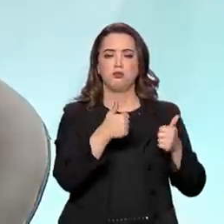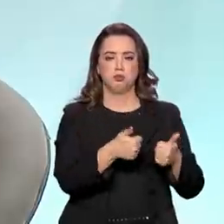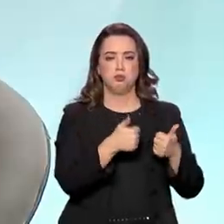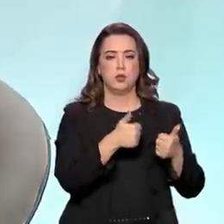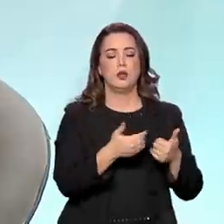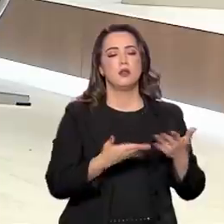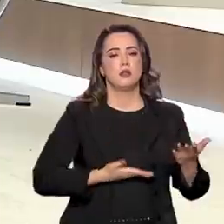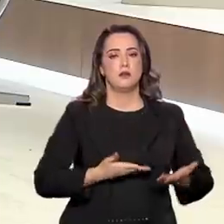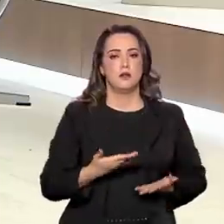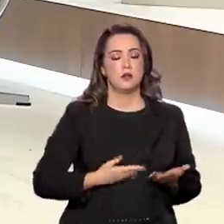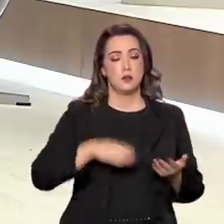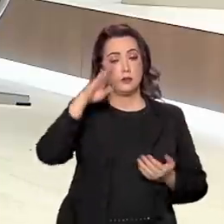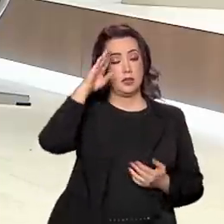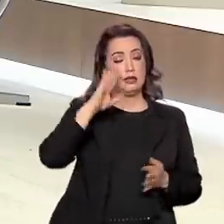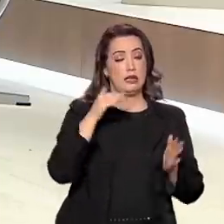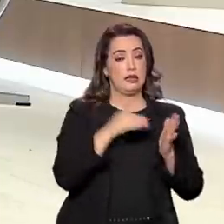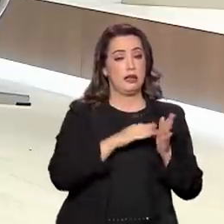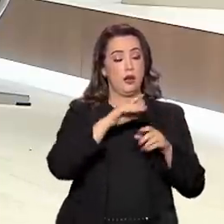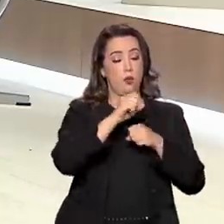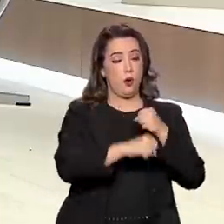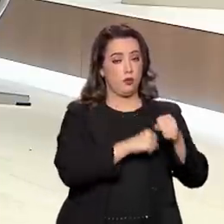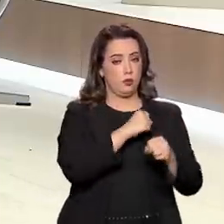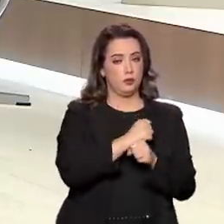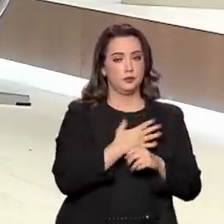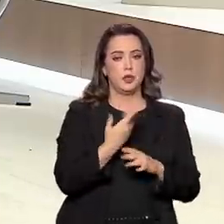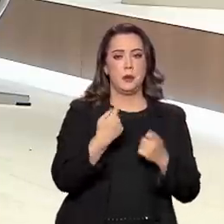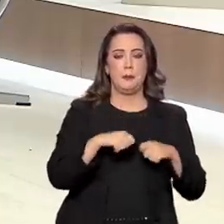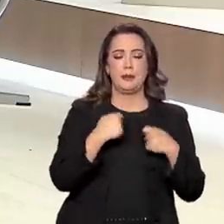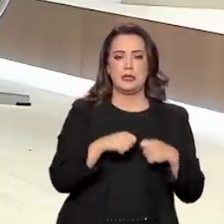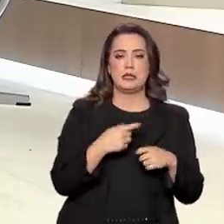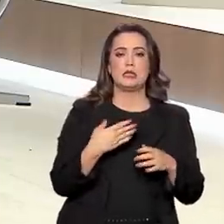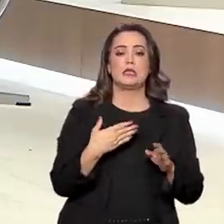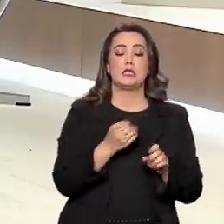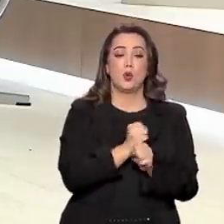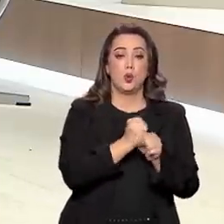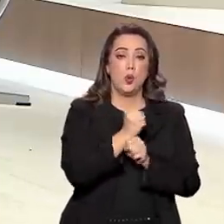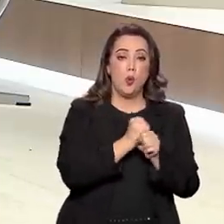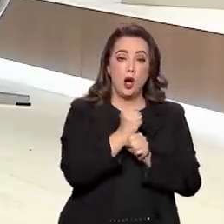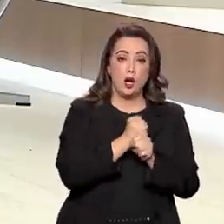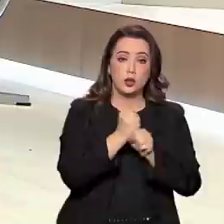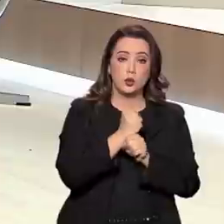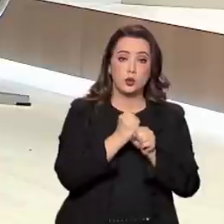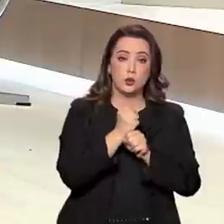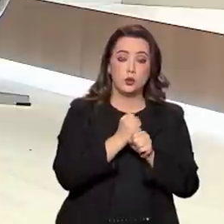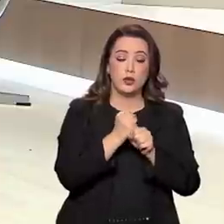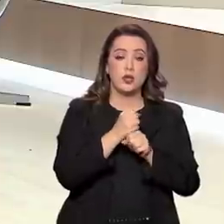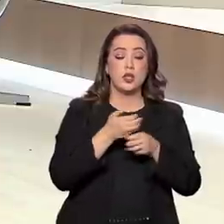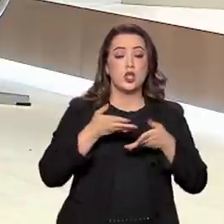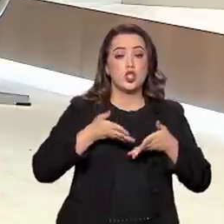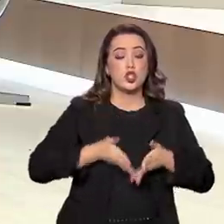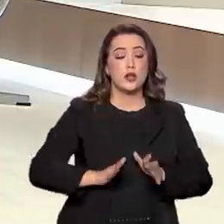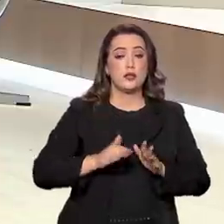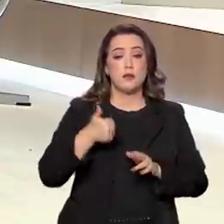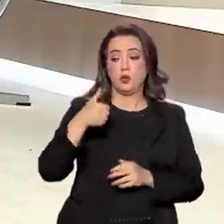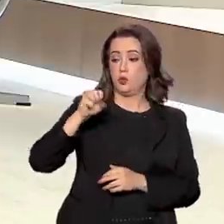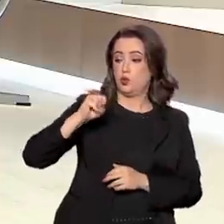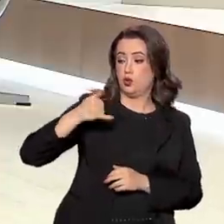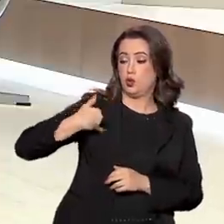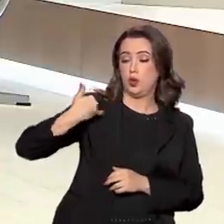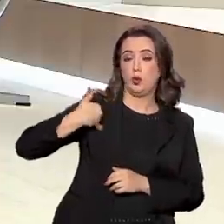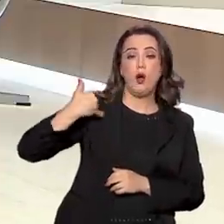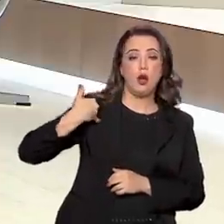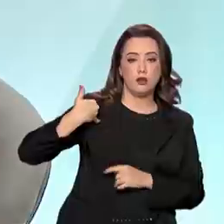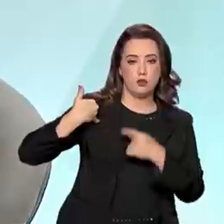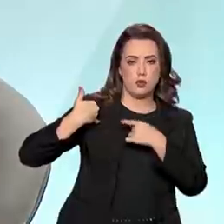Dia com o serviço militar até a próxima fase ele tem que ser está no ano que ele completa 18 anos Então esse é o alistamento